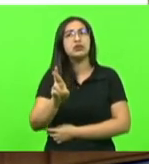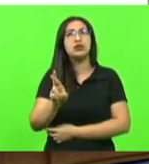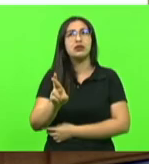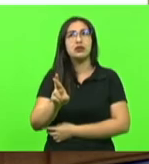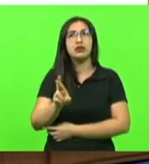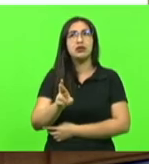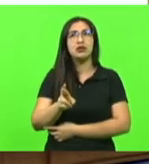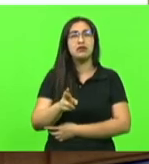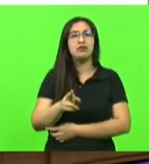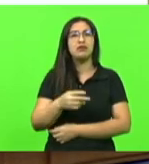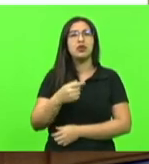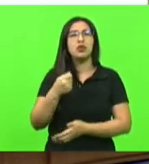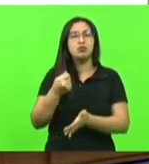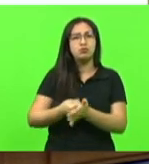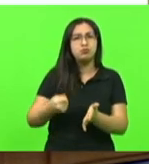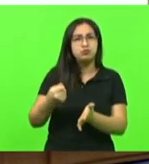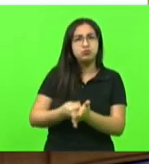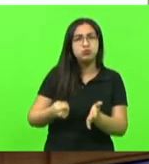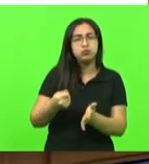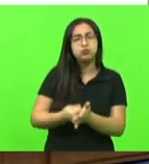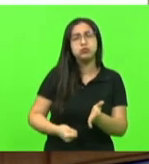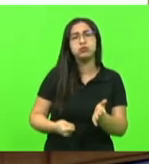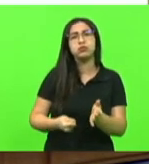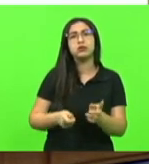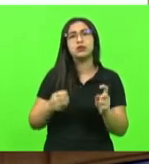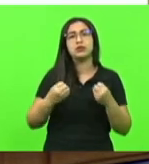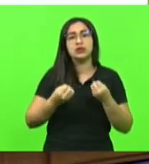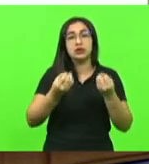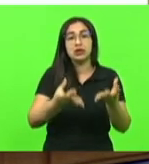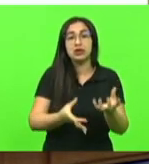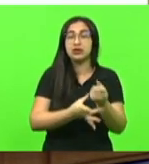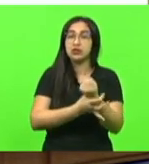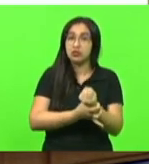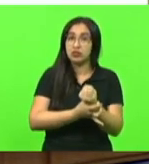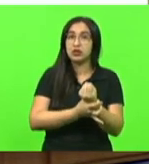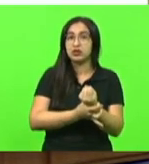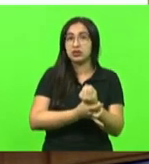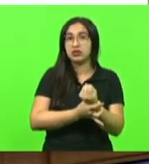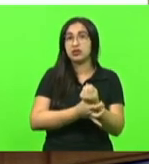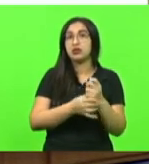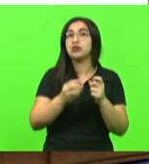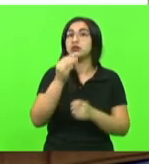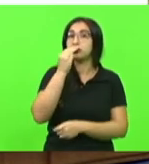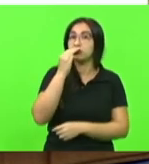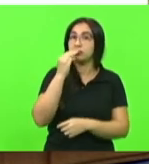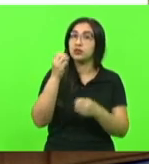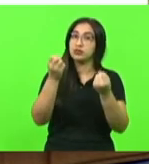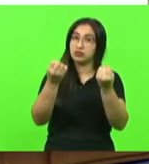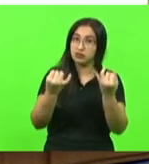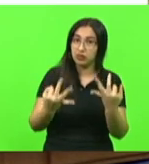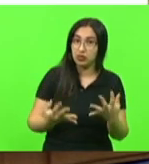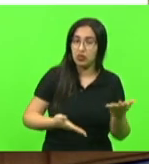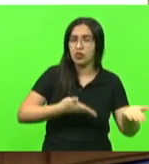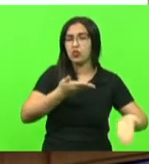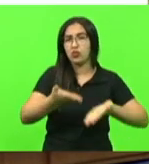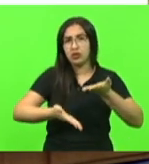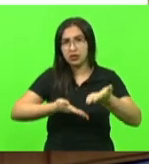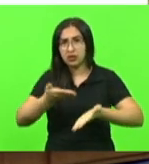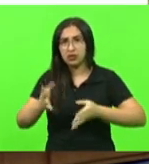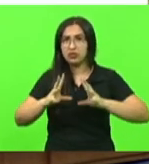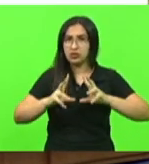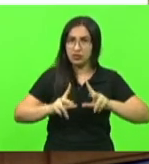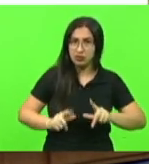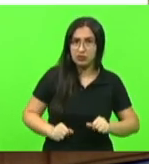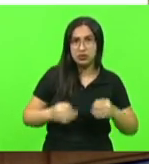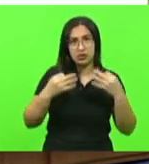labutando e lutando para dar essa segurança aos nossos produtores rurais, claro, como bem falou o deputado Sopelsa, cuidando das nossas normas sanitárias, mas que elas